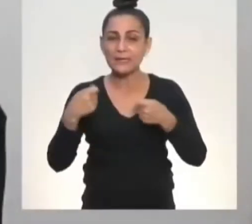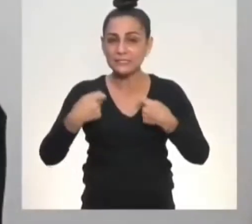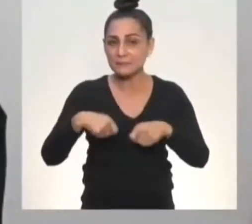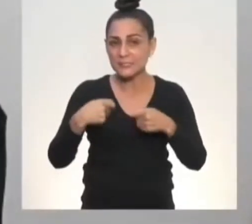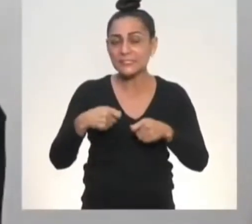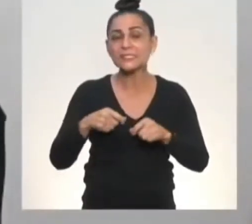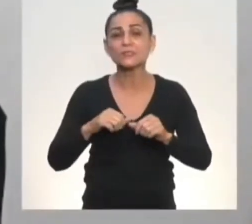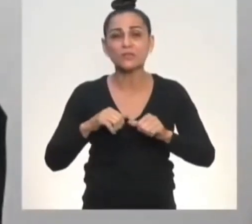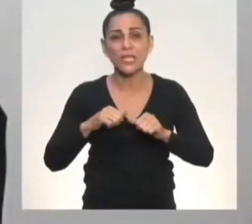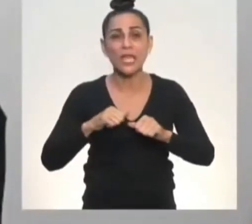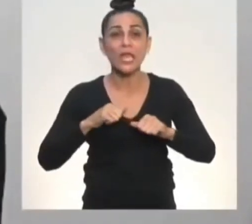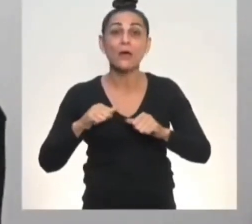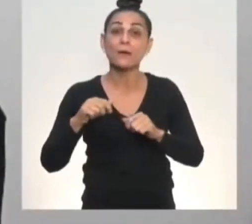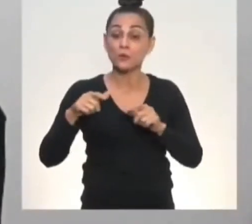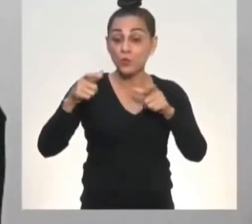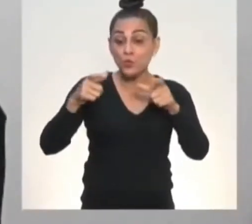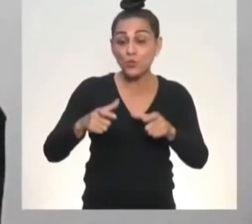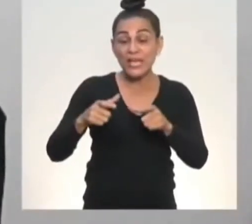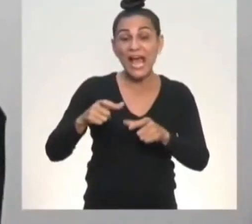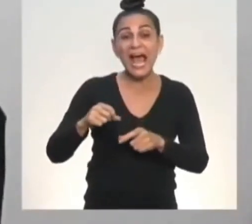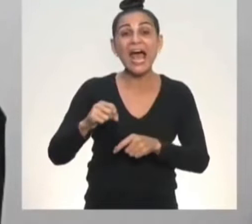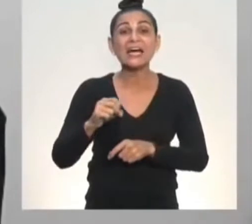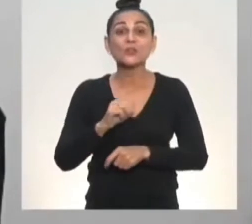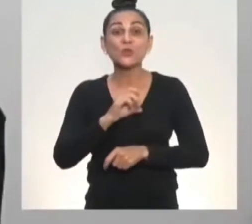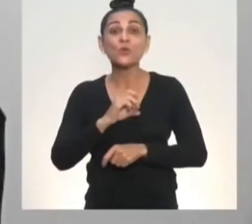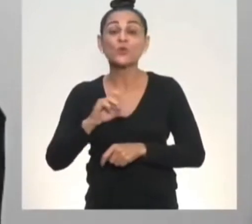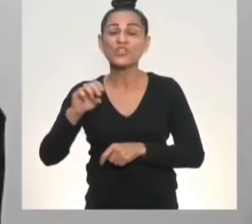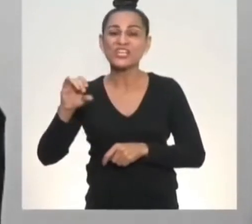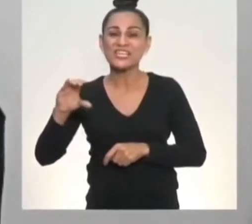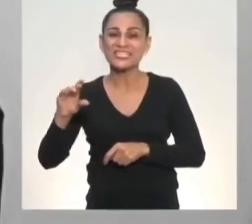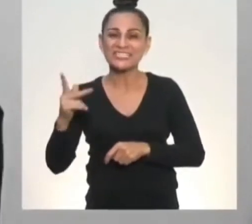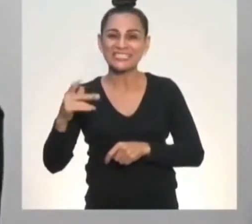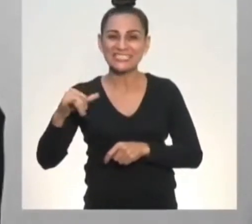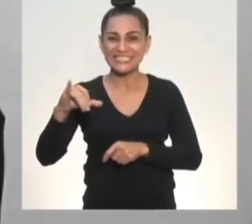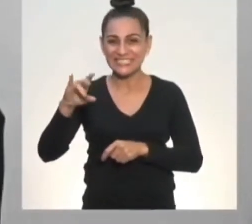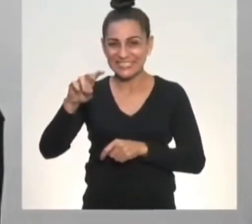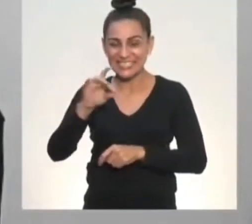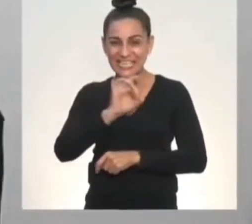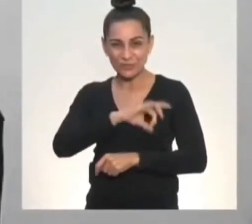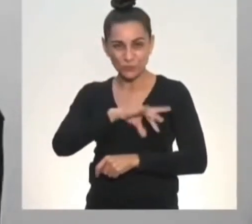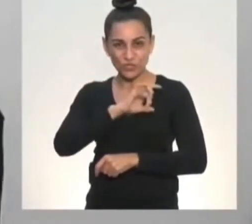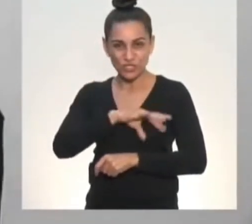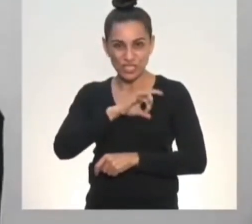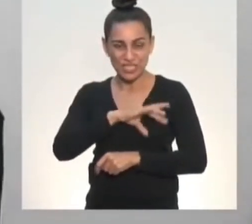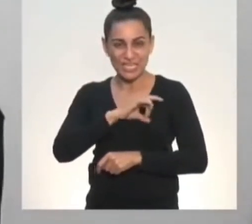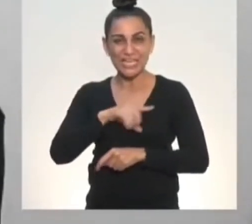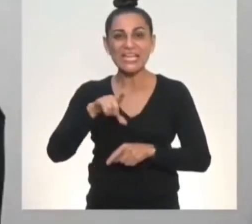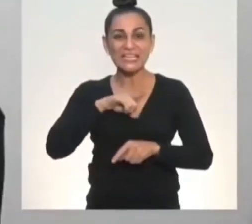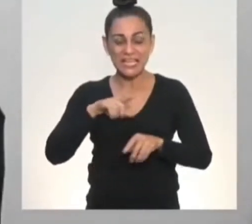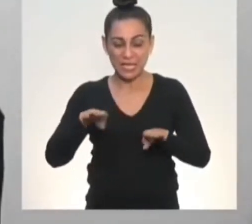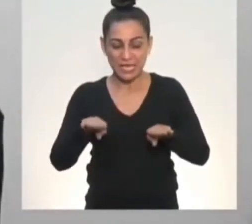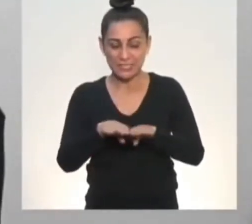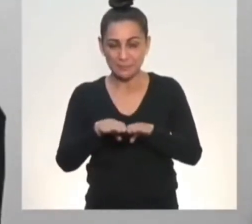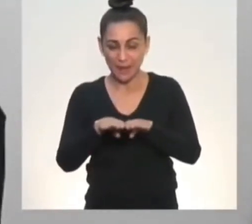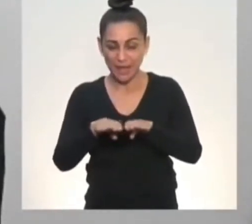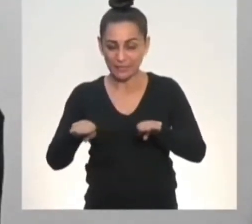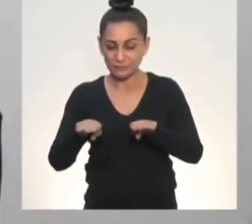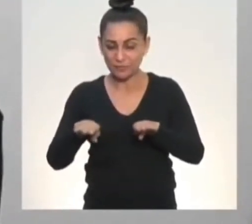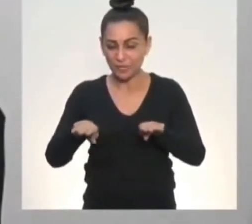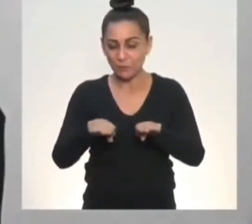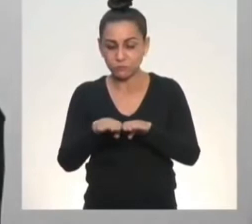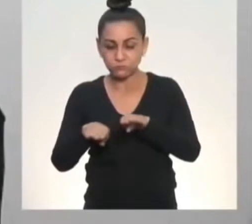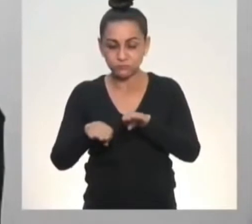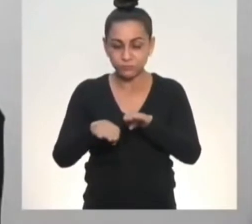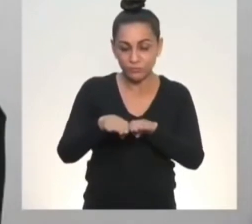Por exemplo, no Chile, nós temos aí a cordilheira, né, o encontro de placas a placa sul-americana